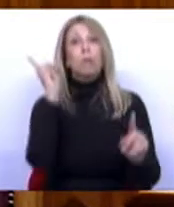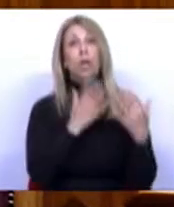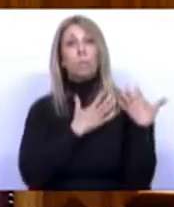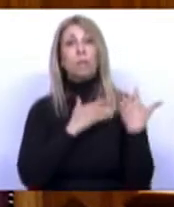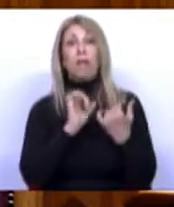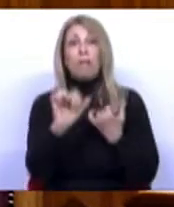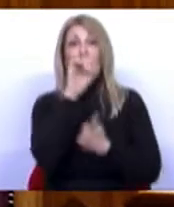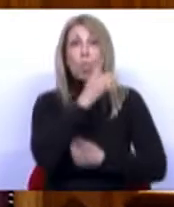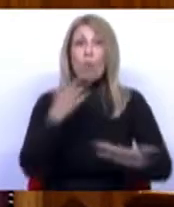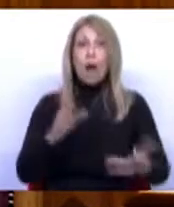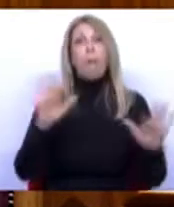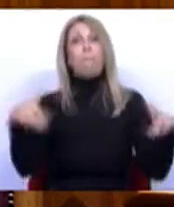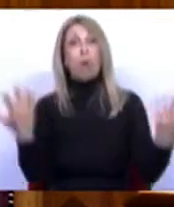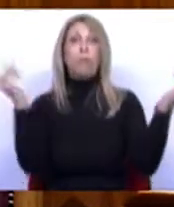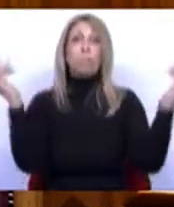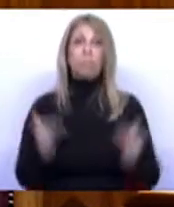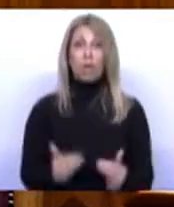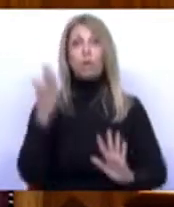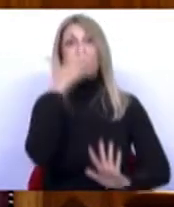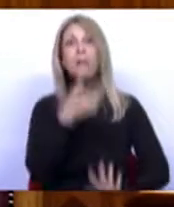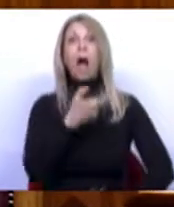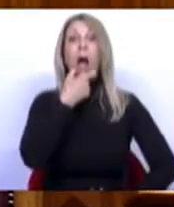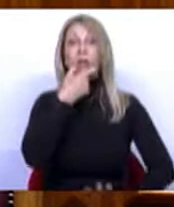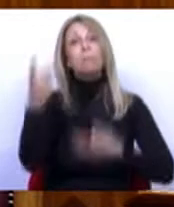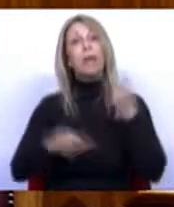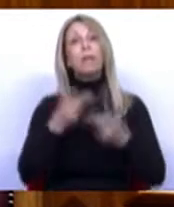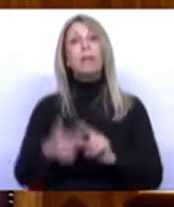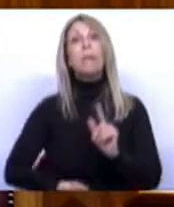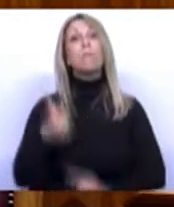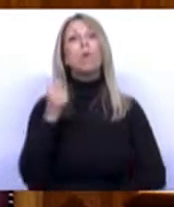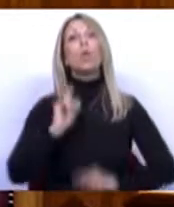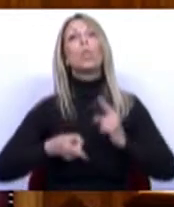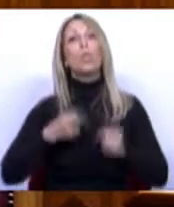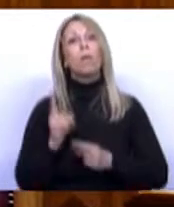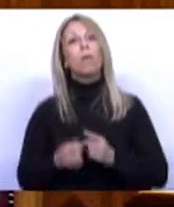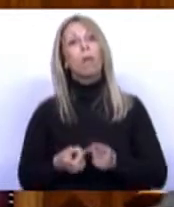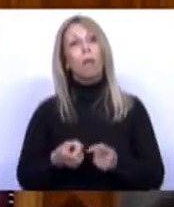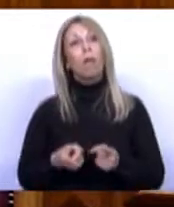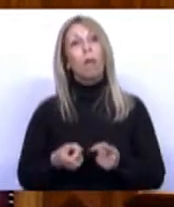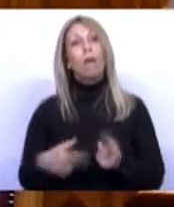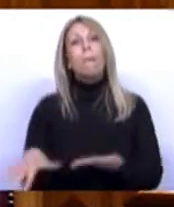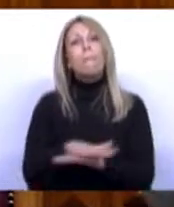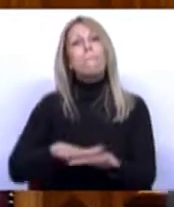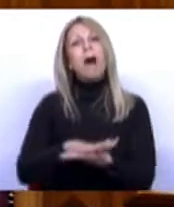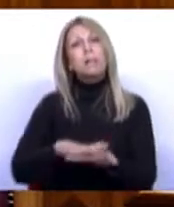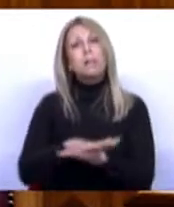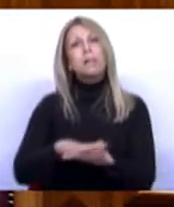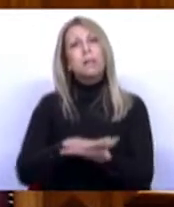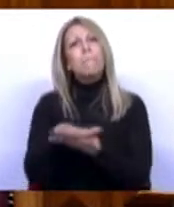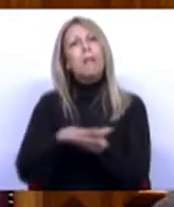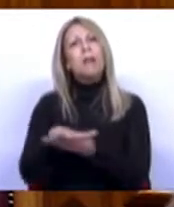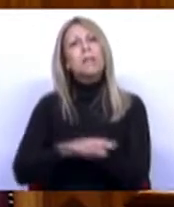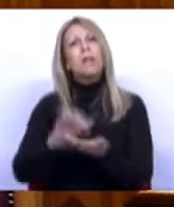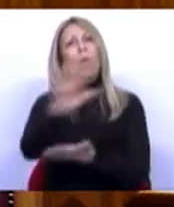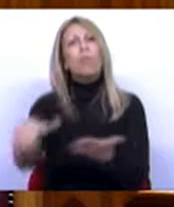menor se avaliarem melhor aquilo que são as fontes em que se baseiam para fazer determinadas